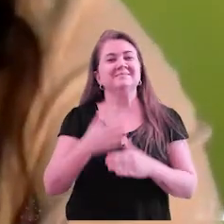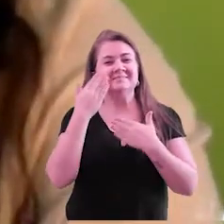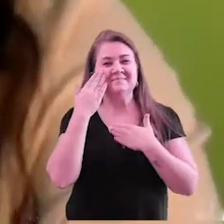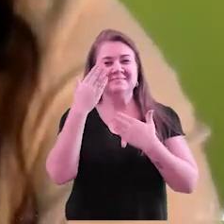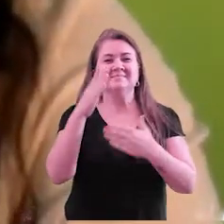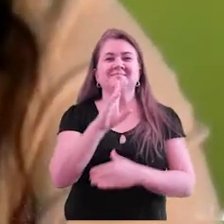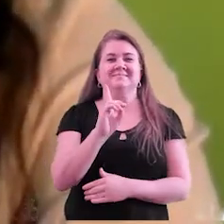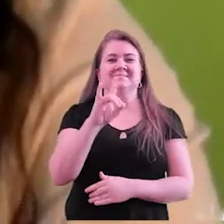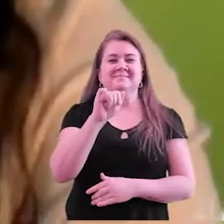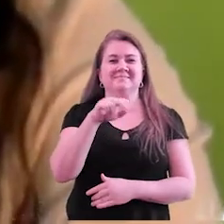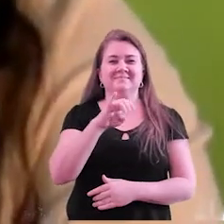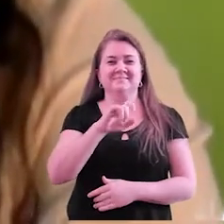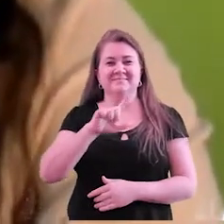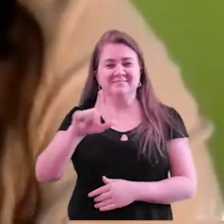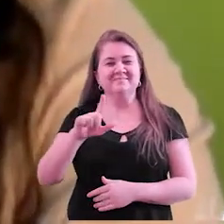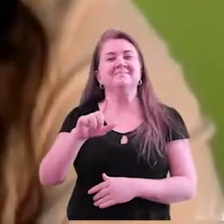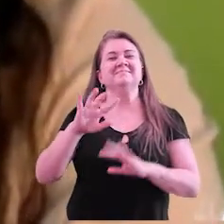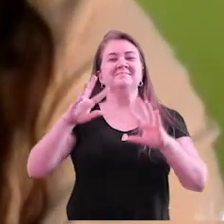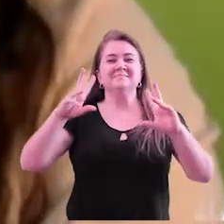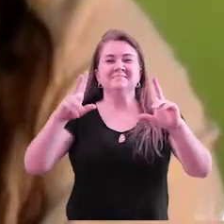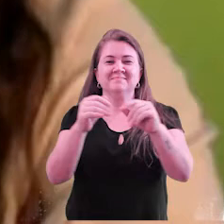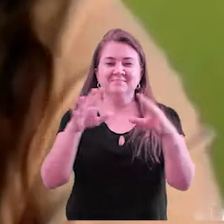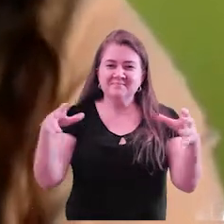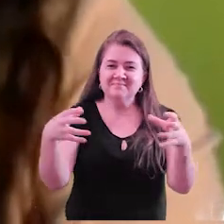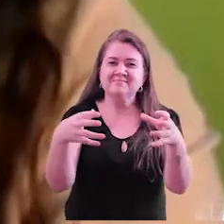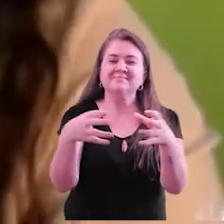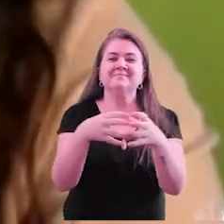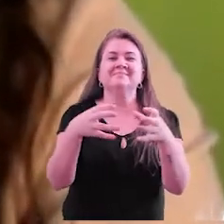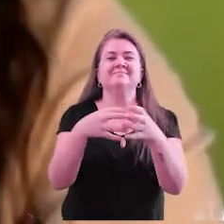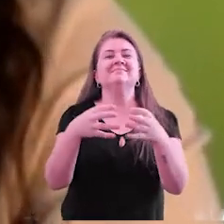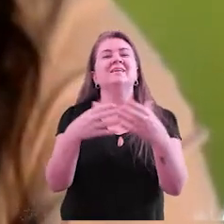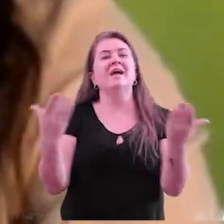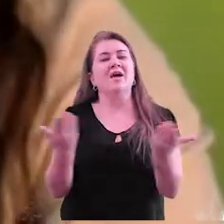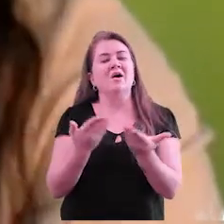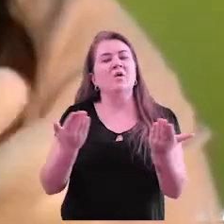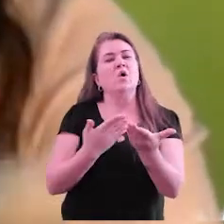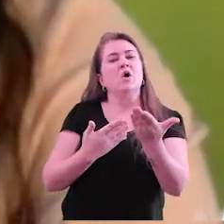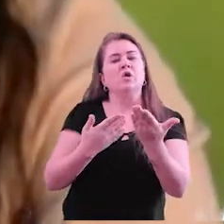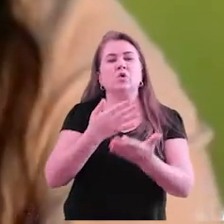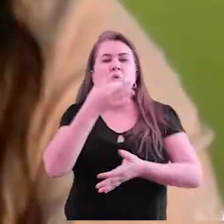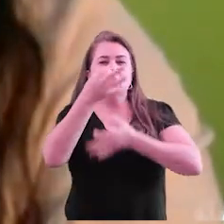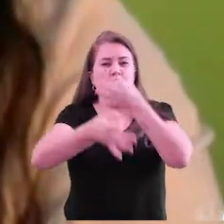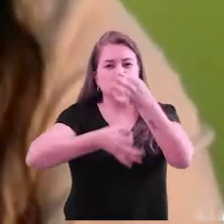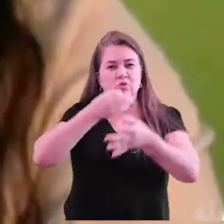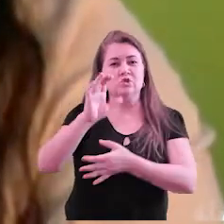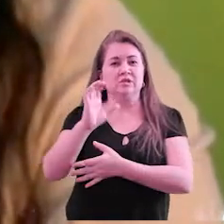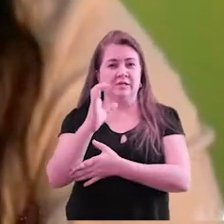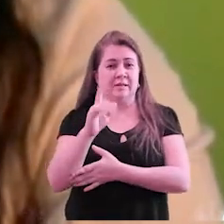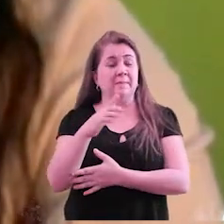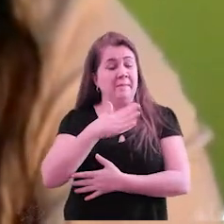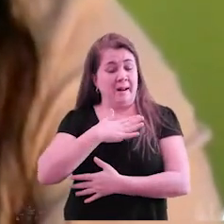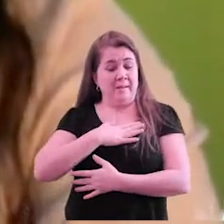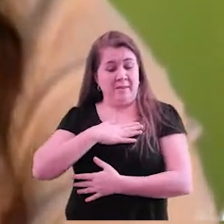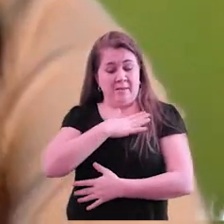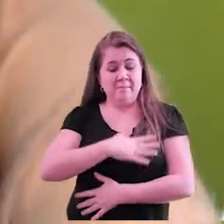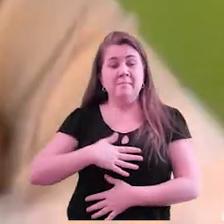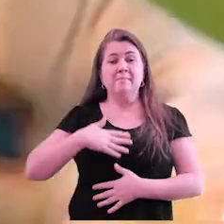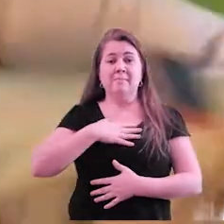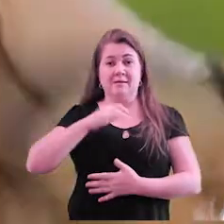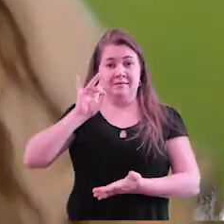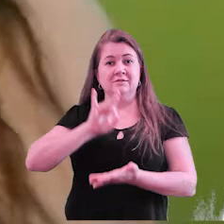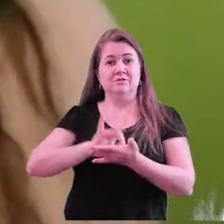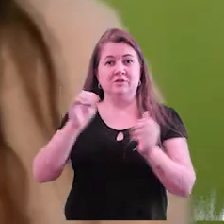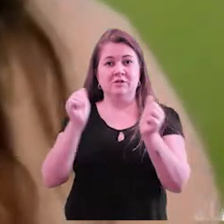Fala Ciência. Para mim é um prazer enorme estar aqui com vocês e com a Camila também, né, uma parceira